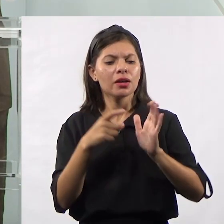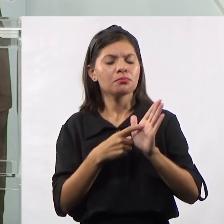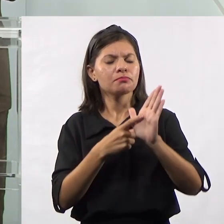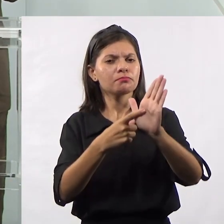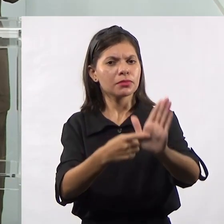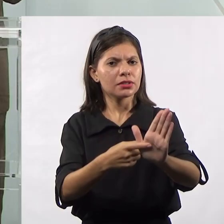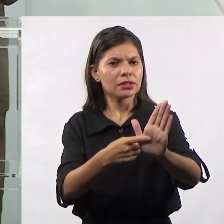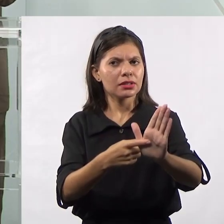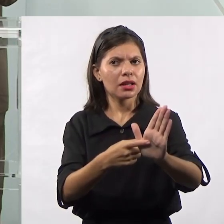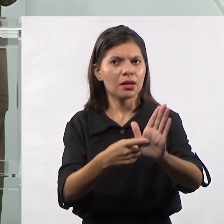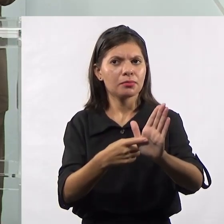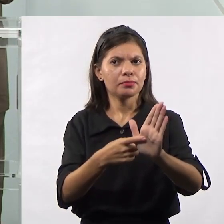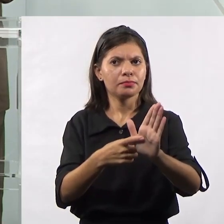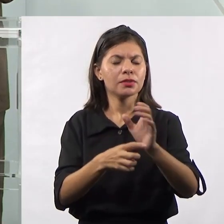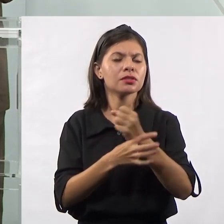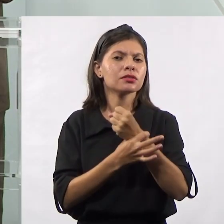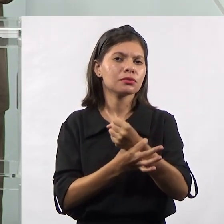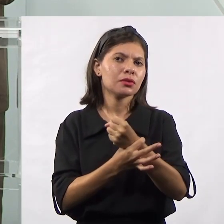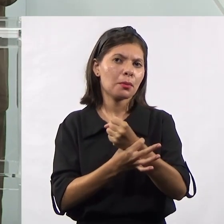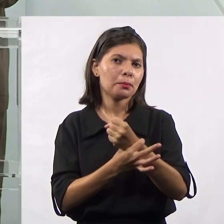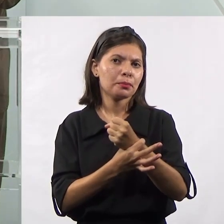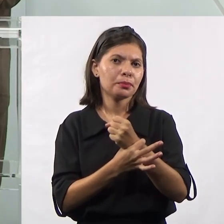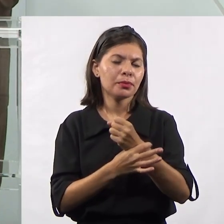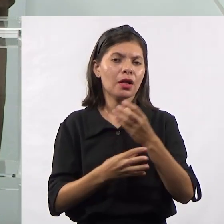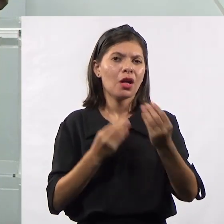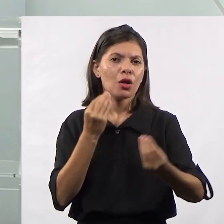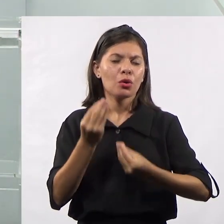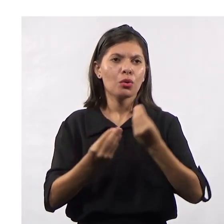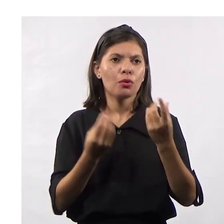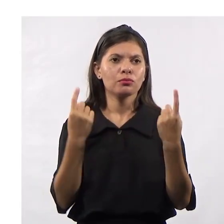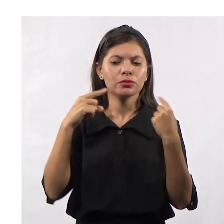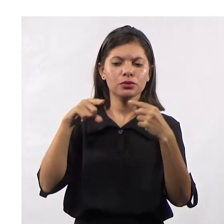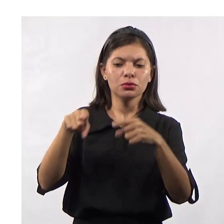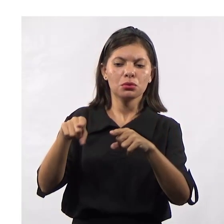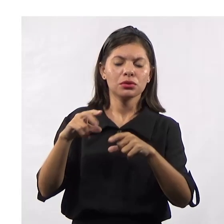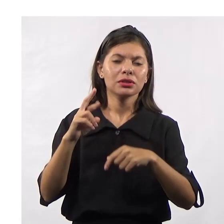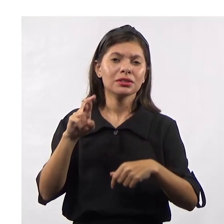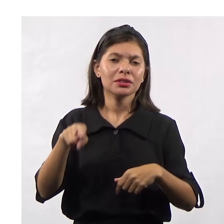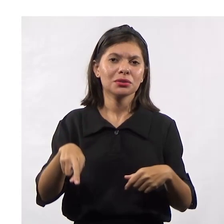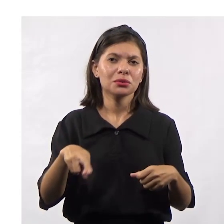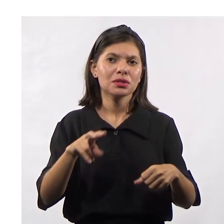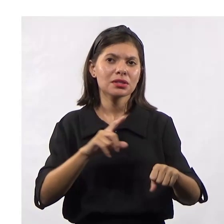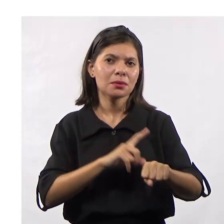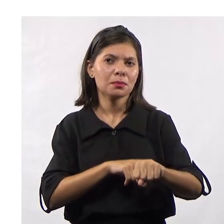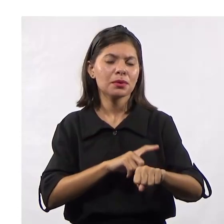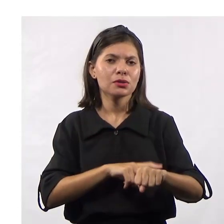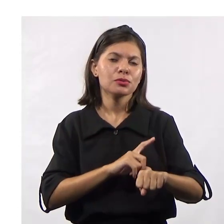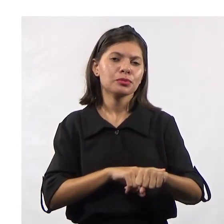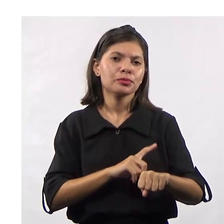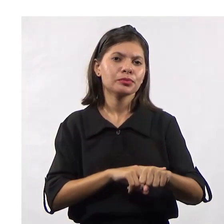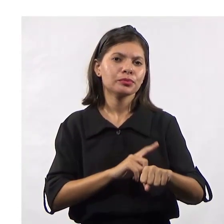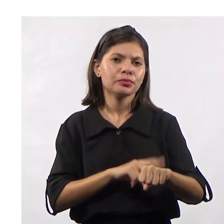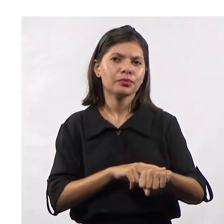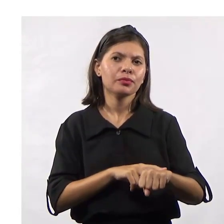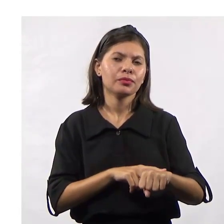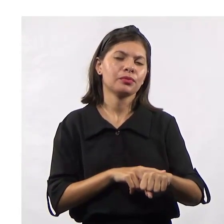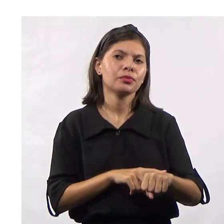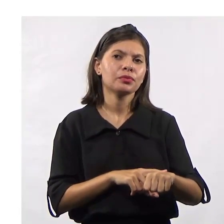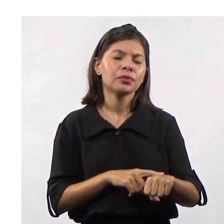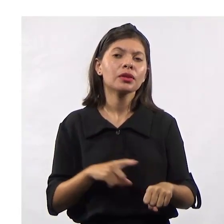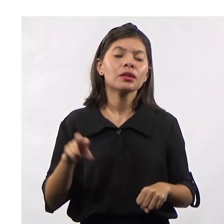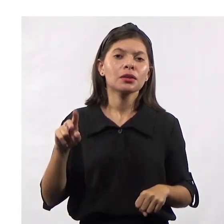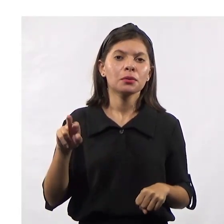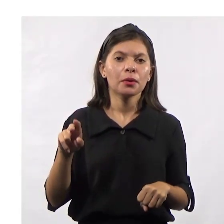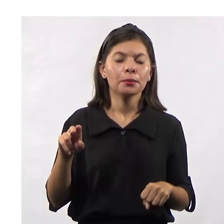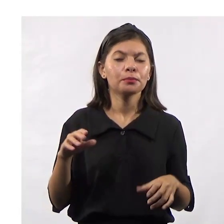né? Então ele vai apresentar, vai se defender por meio das contra-razões que vão ter o prazo que é o mesmo do recurso,